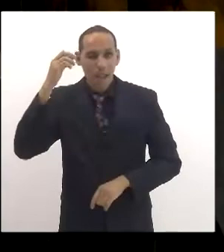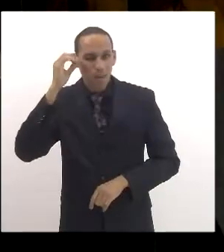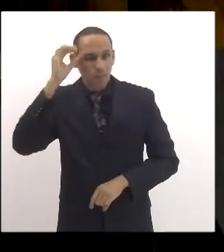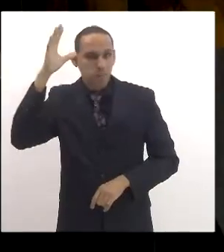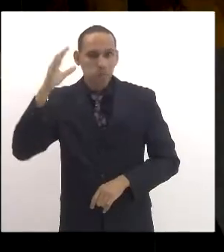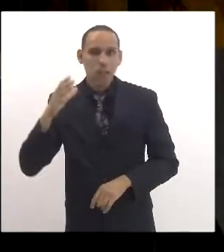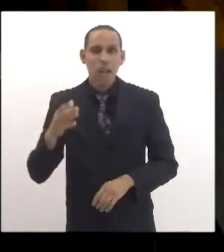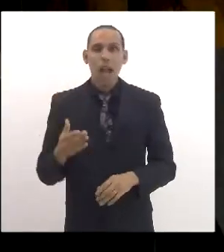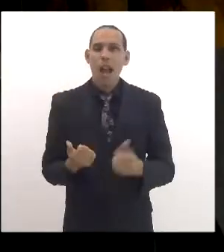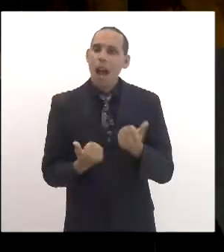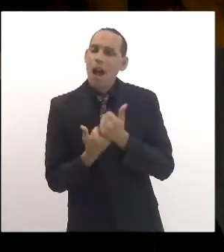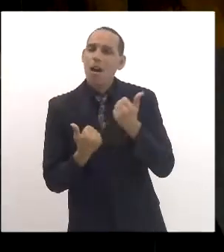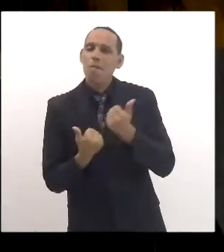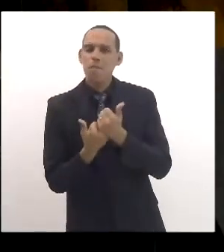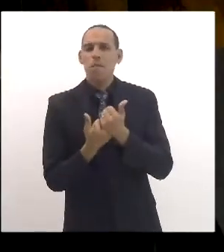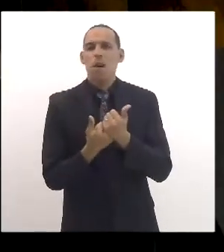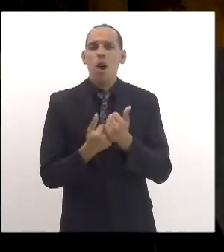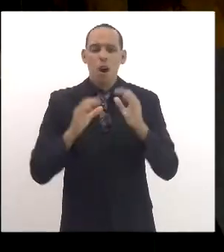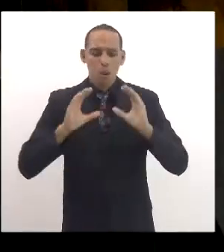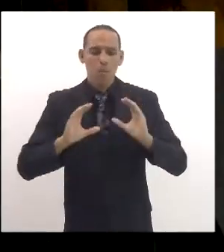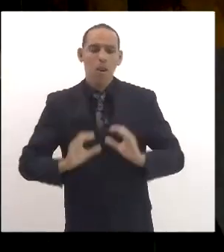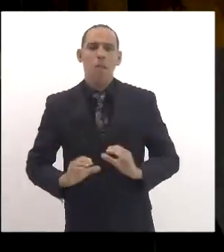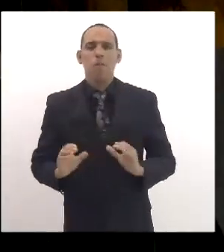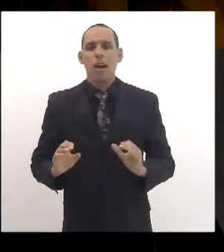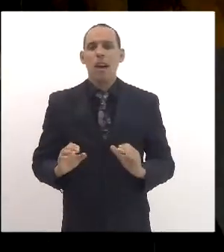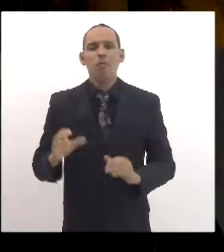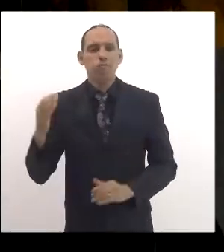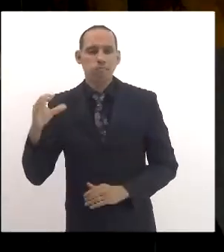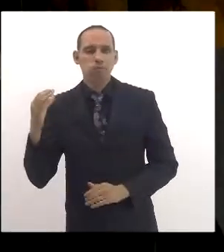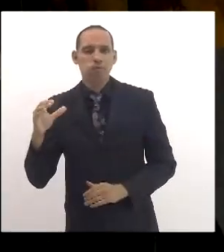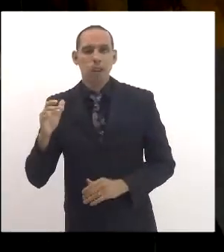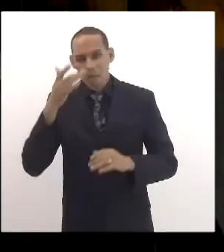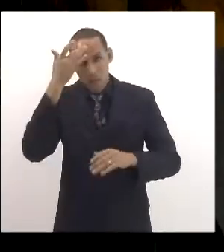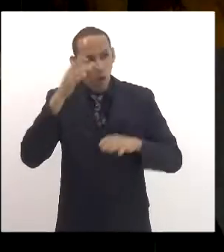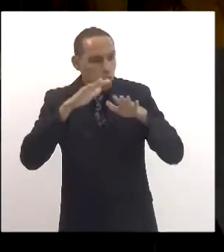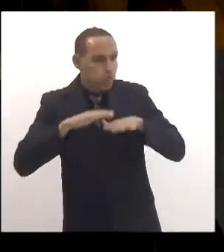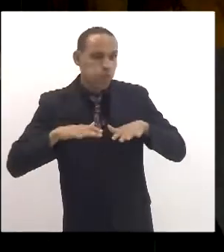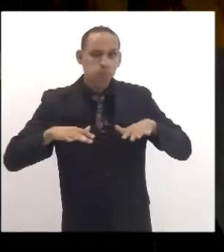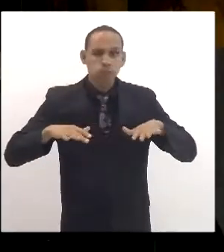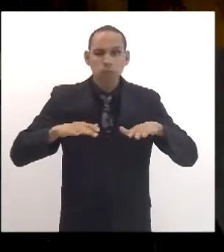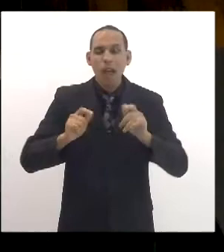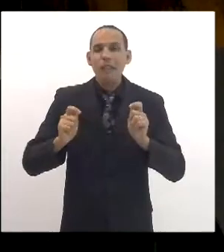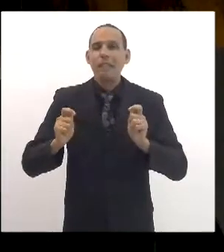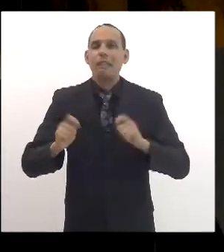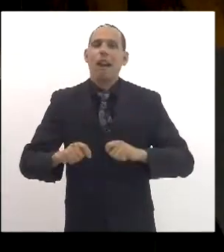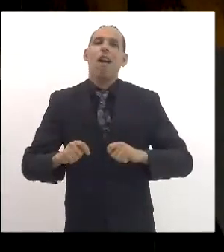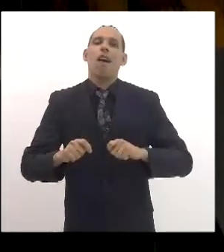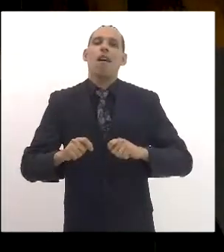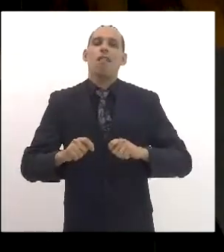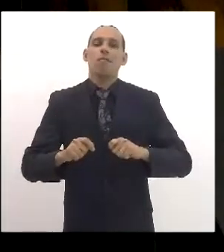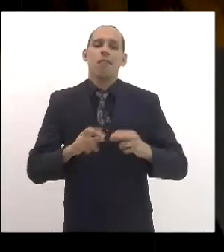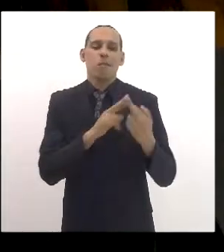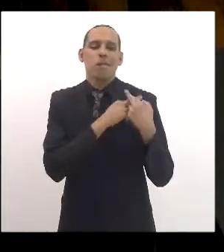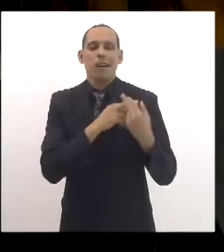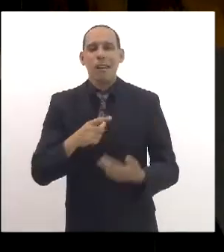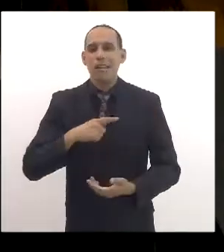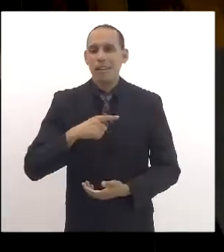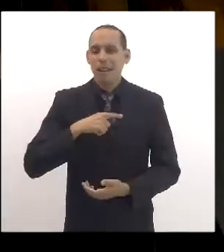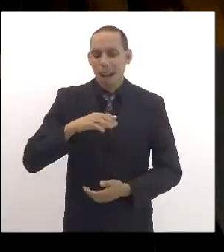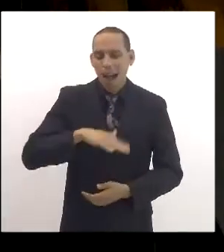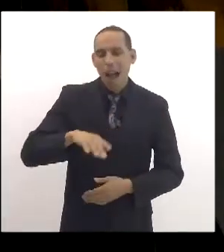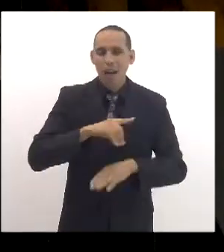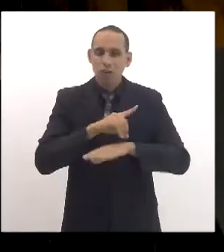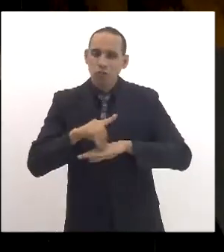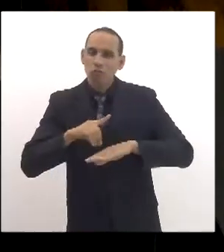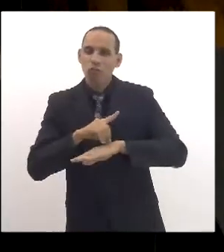comportamentos coletivos para que todas as pessoas, sem qualquer exceção, sejam mais responsáveis na era digital e